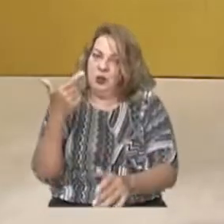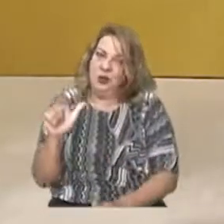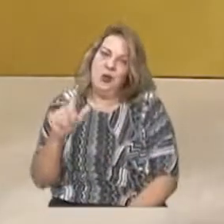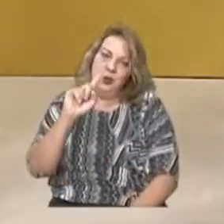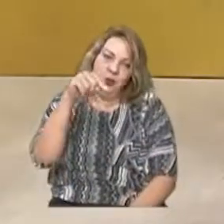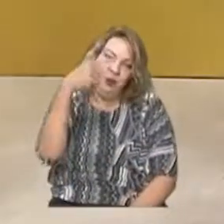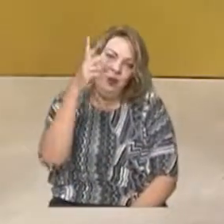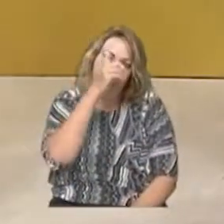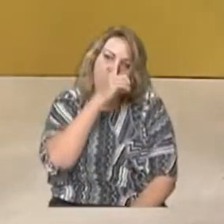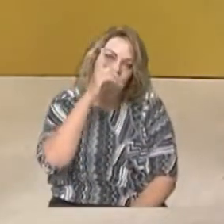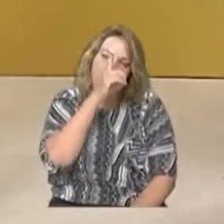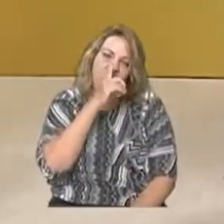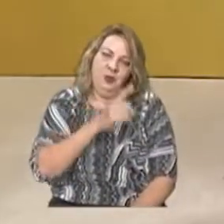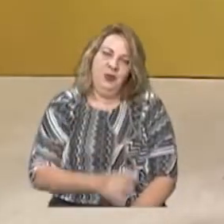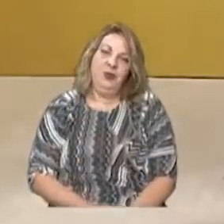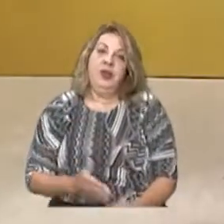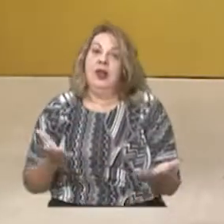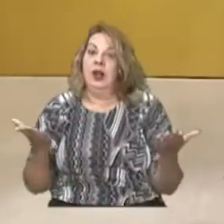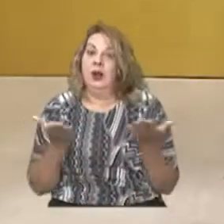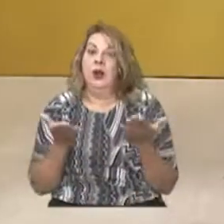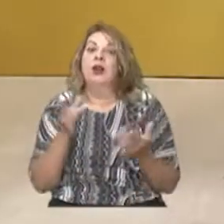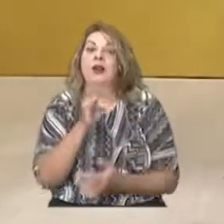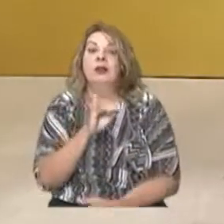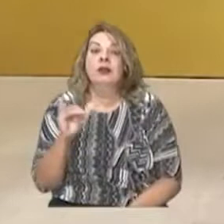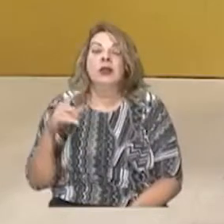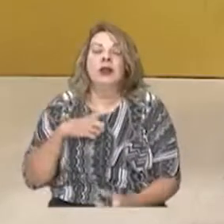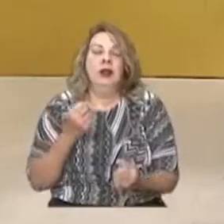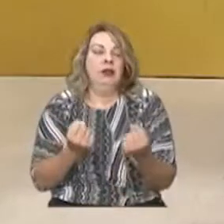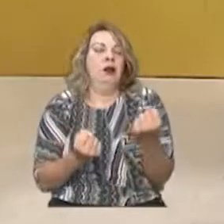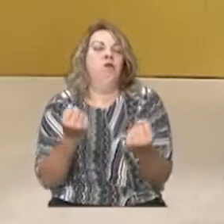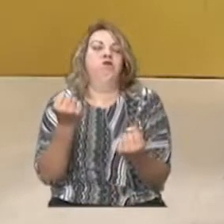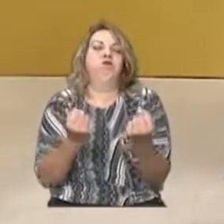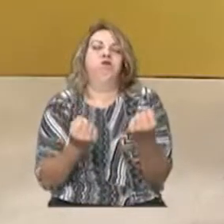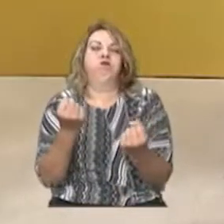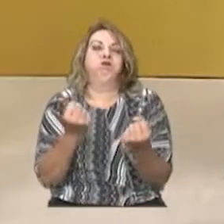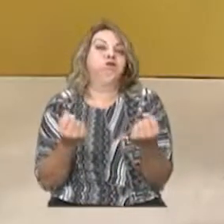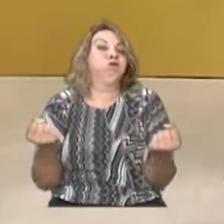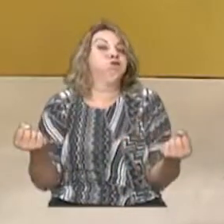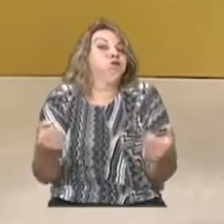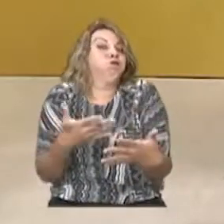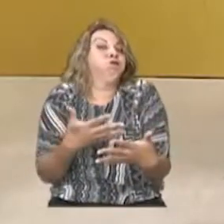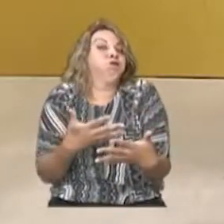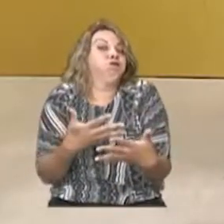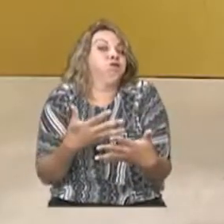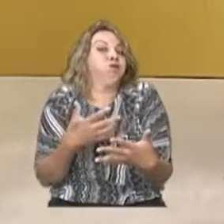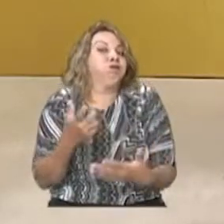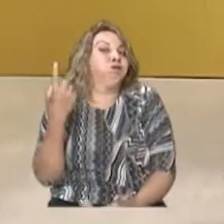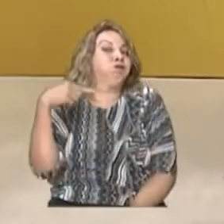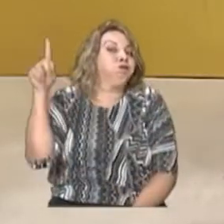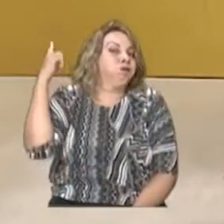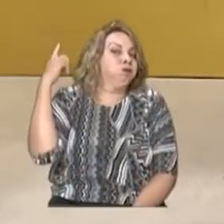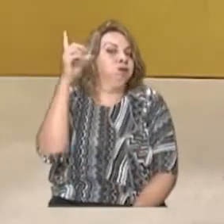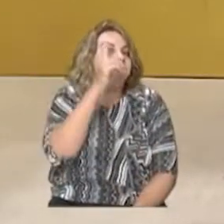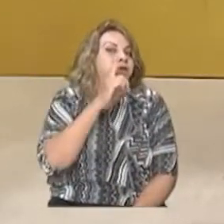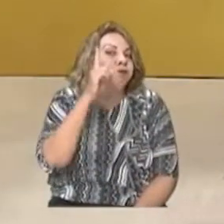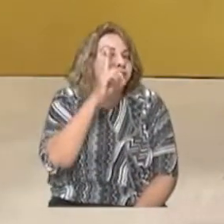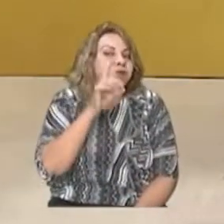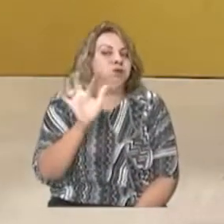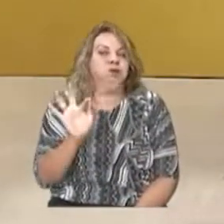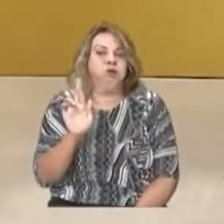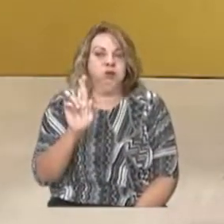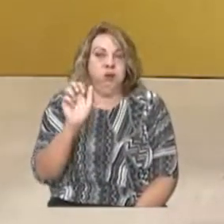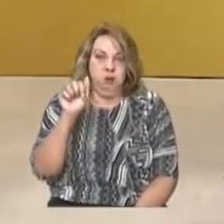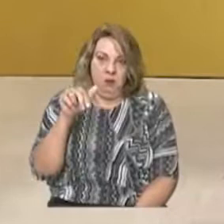premiação do próximo domingo. Agora eu vou falar, um carrão zero quilômetro, quem encheu a garagem domingo passado, foi o Francisco,